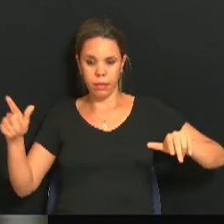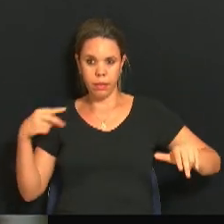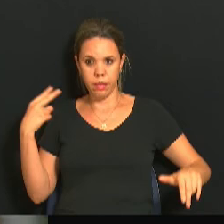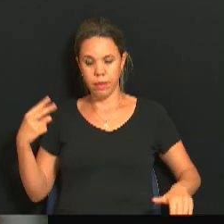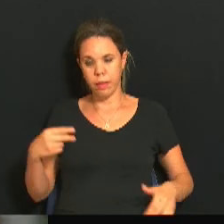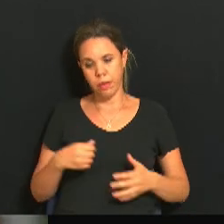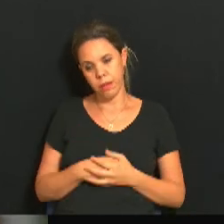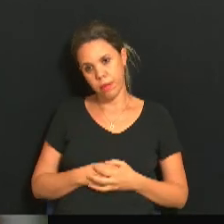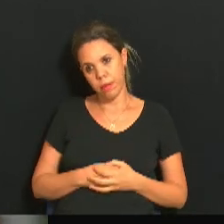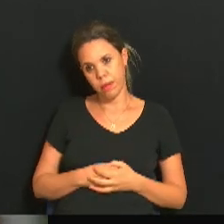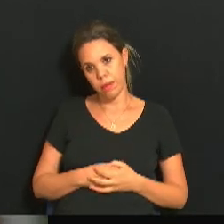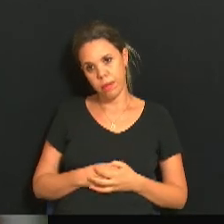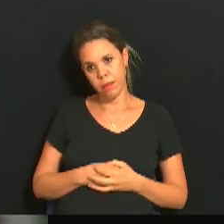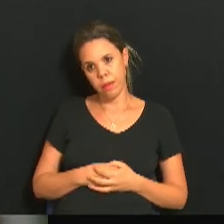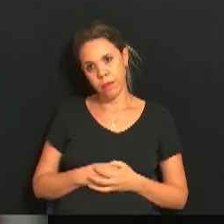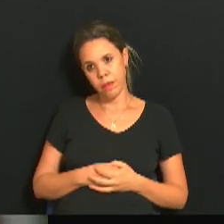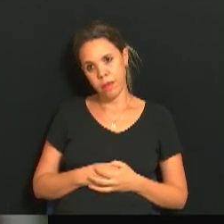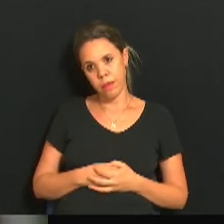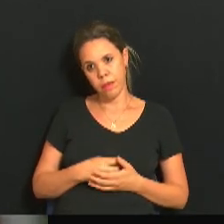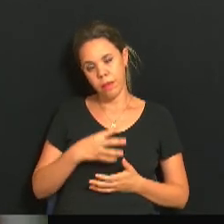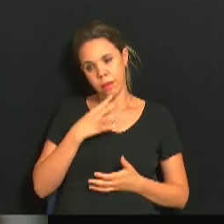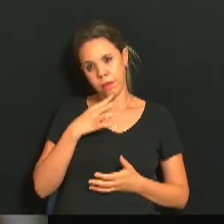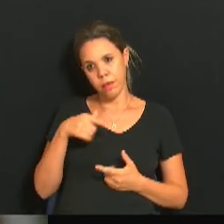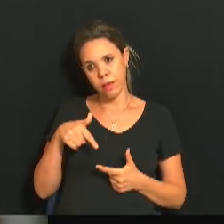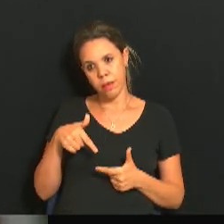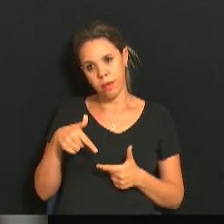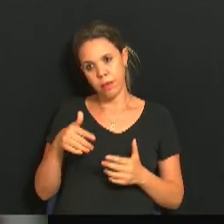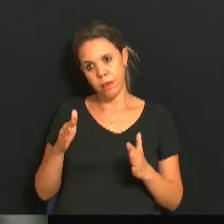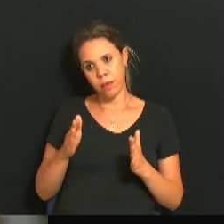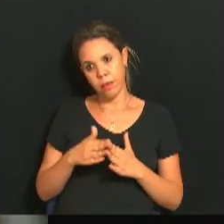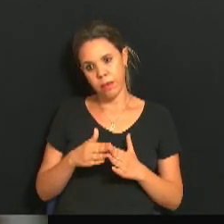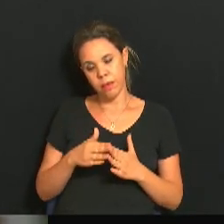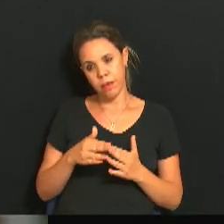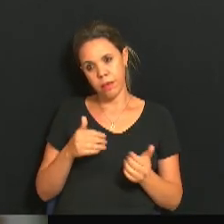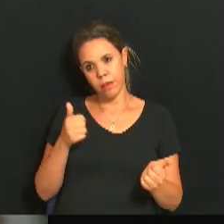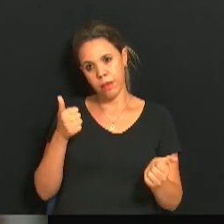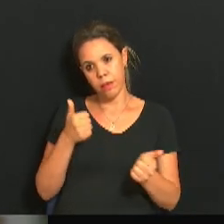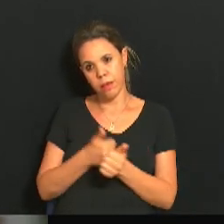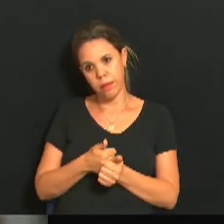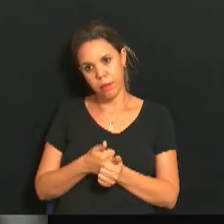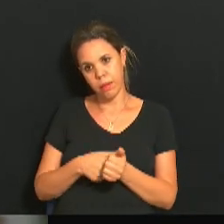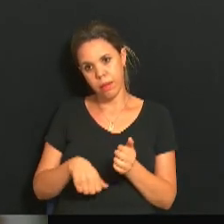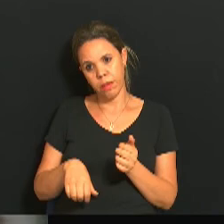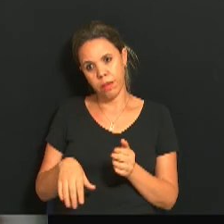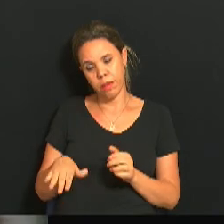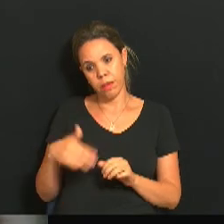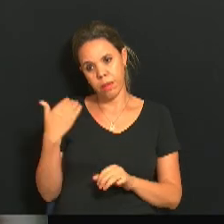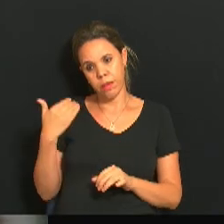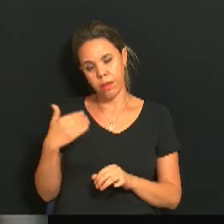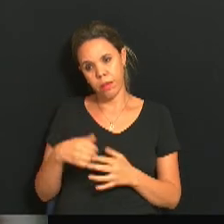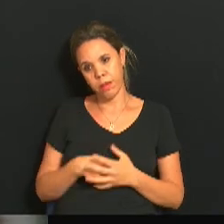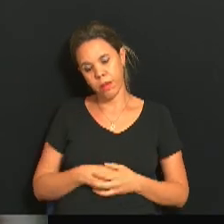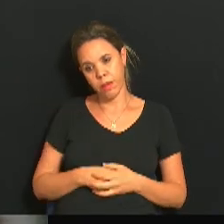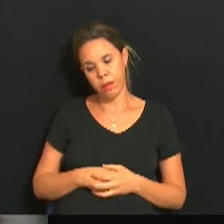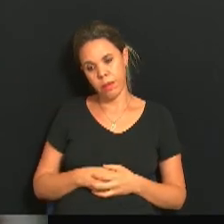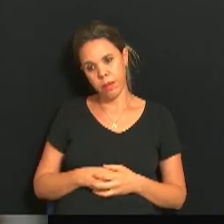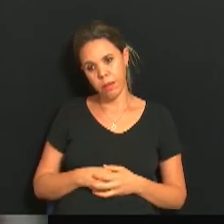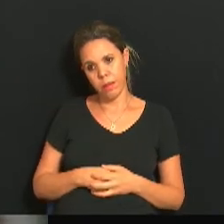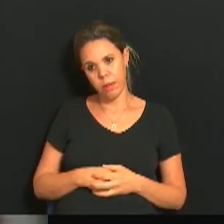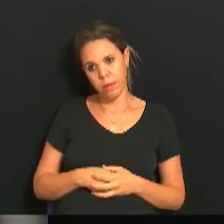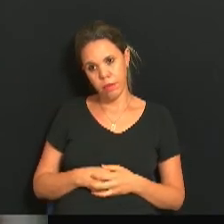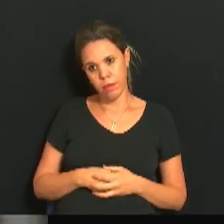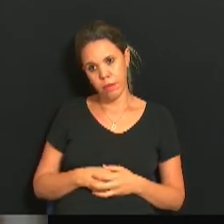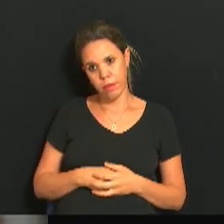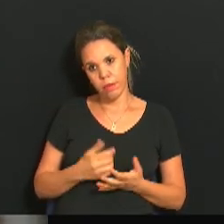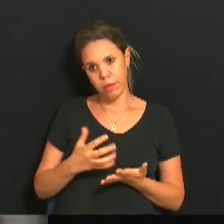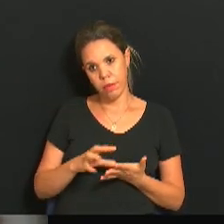mas temos conhecidos que trabalho que moram ligar já tá na Google o pessoal da escola